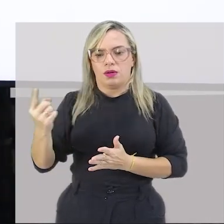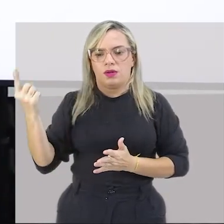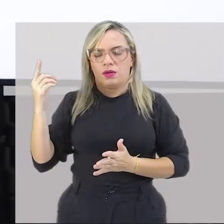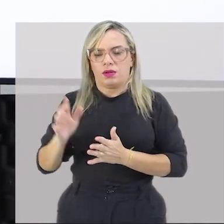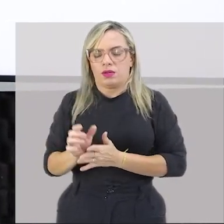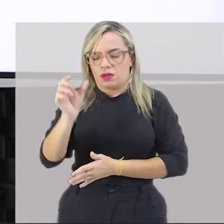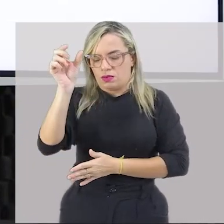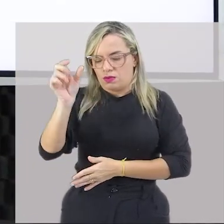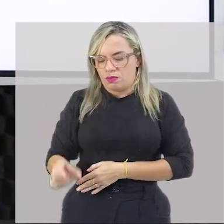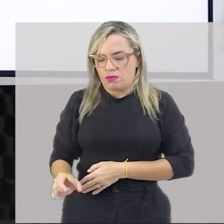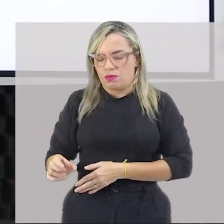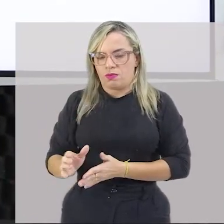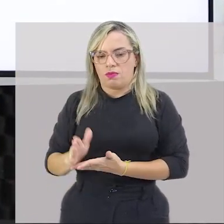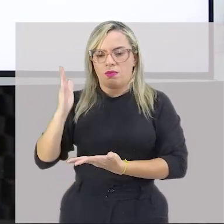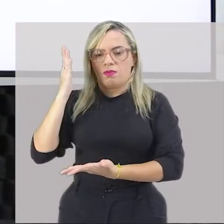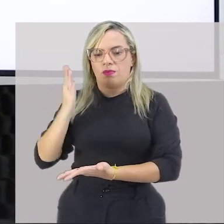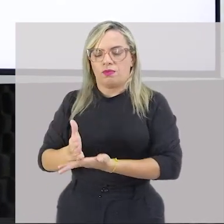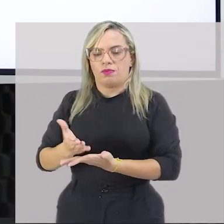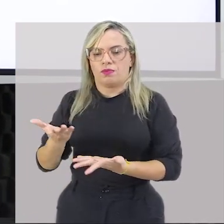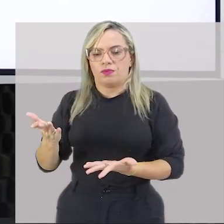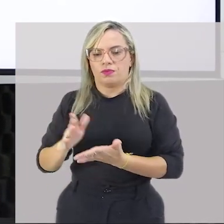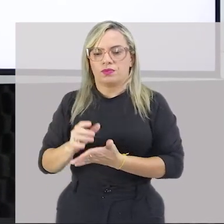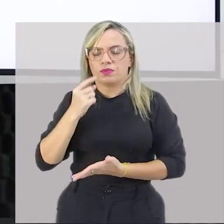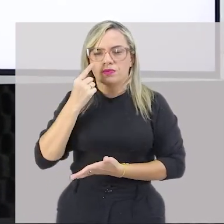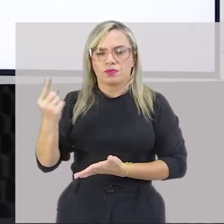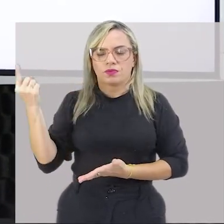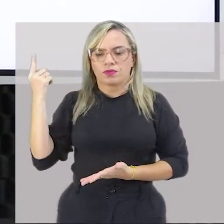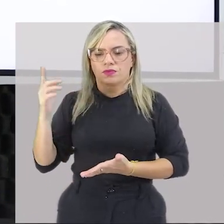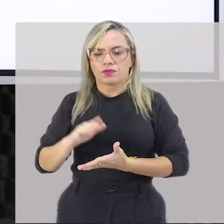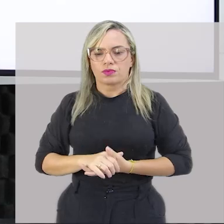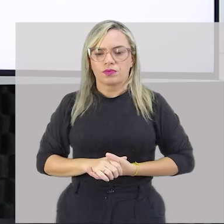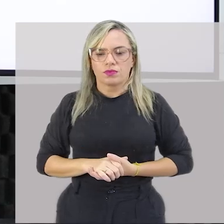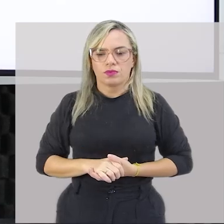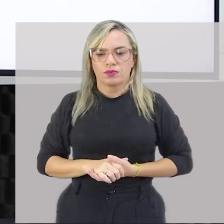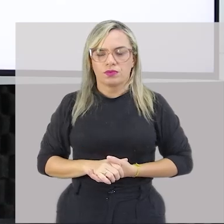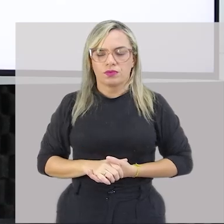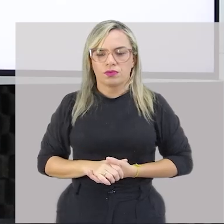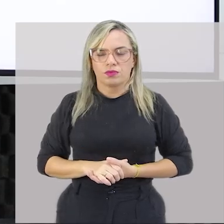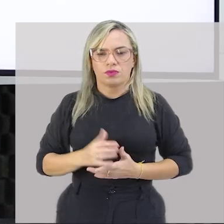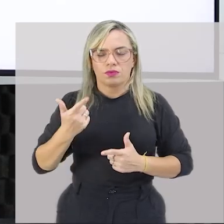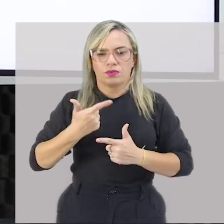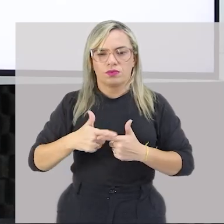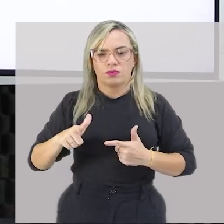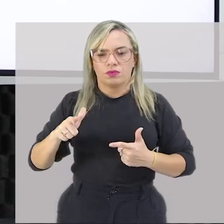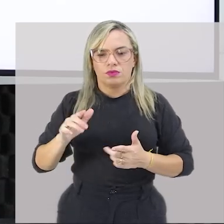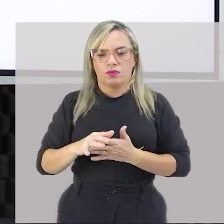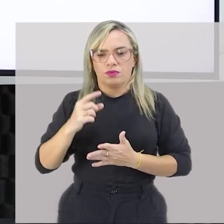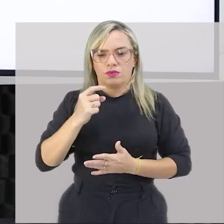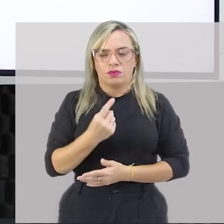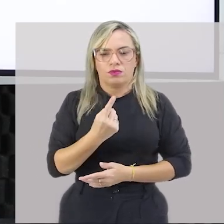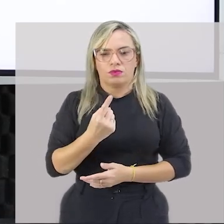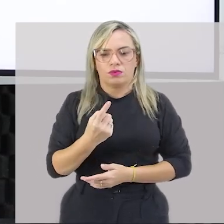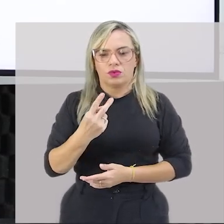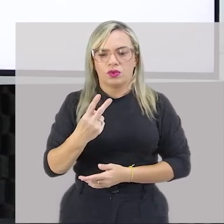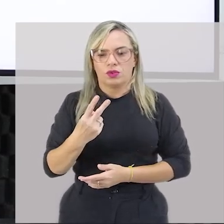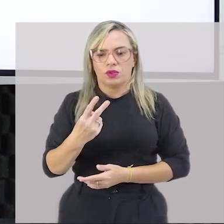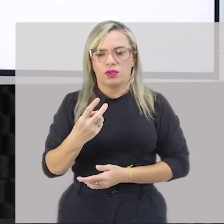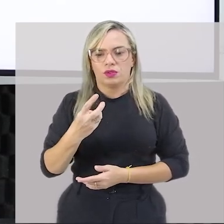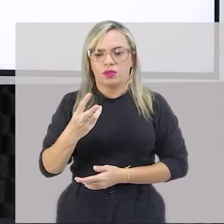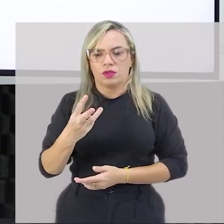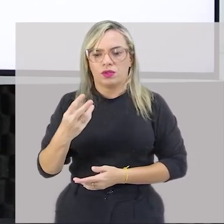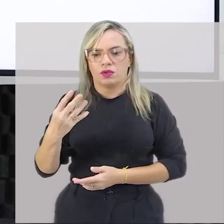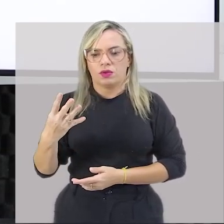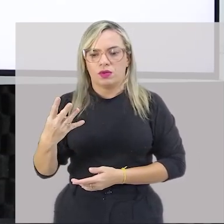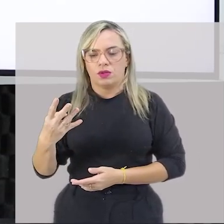bem no meio dela. Aonde é que fica esse meio? Vamos contar em quantas partes ela está dividida, ó. 1,